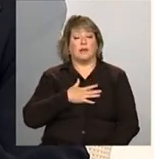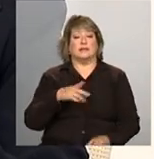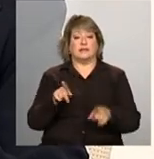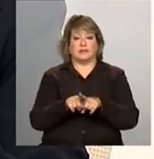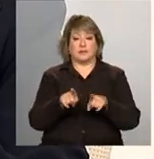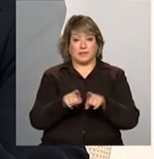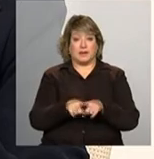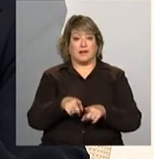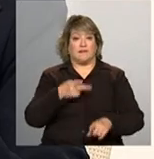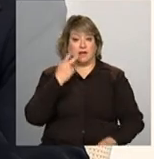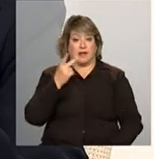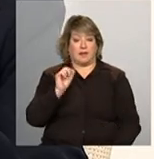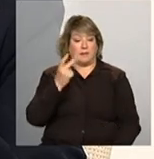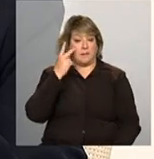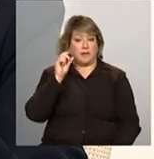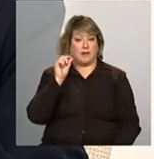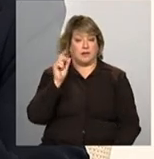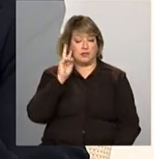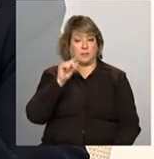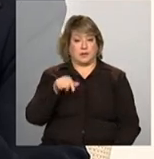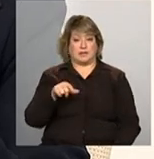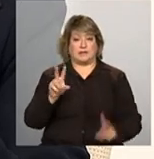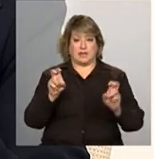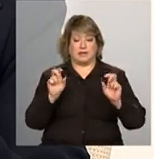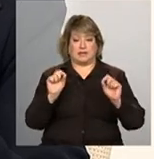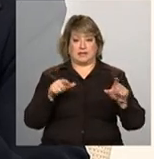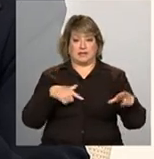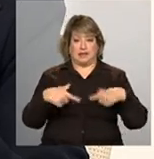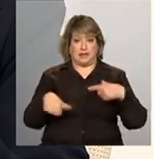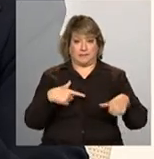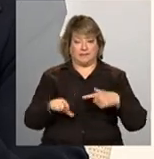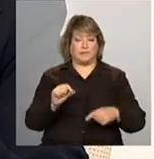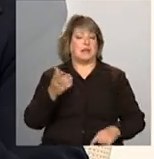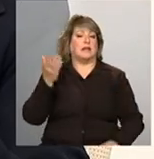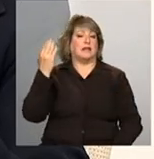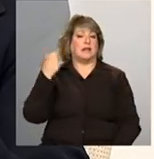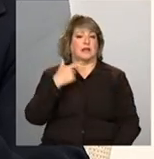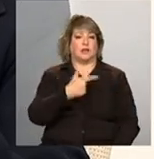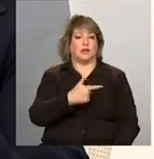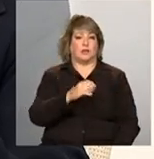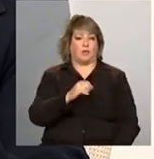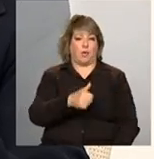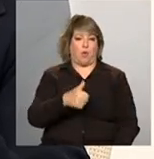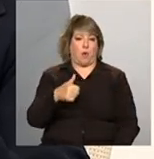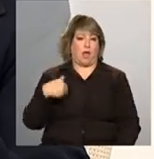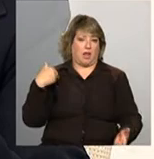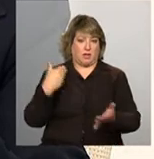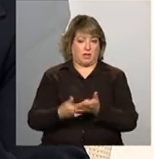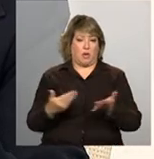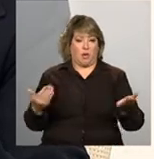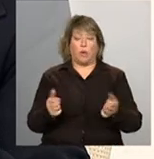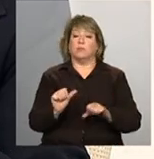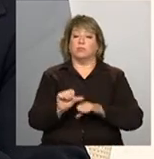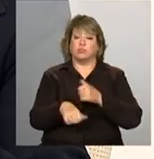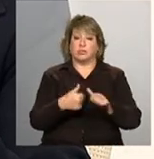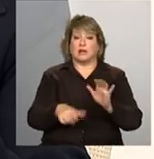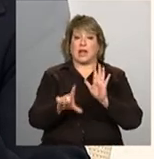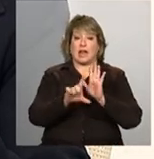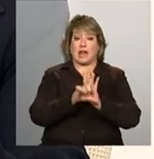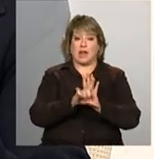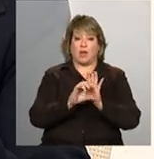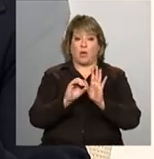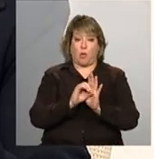também que, para a questão do trabalho, desde 2011, houve uma alteração na Lei Orgânica da